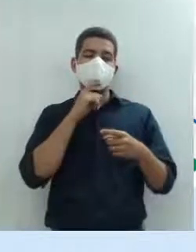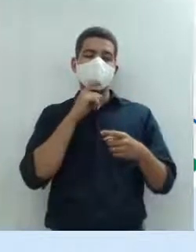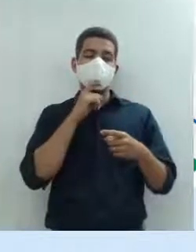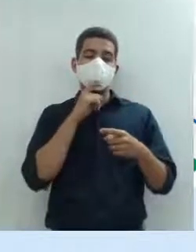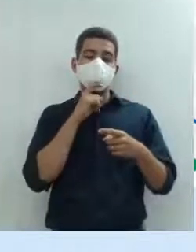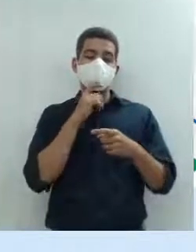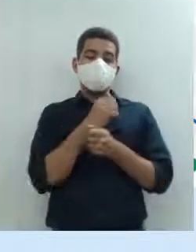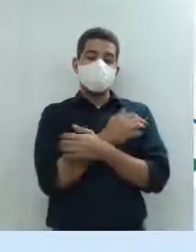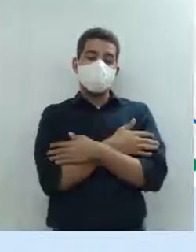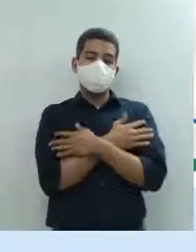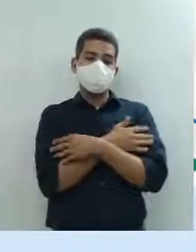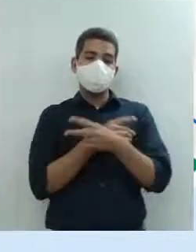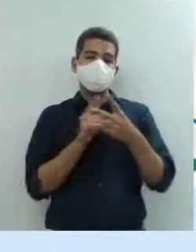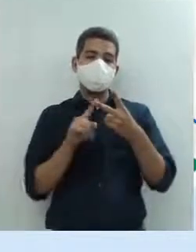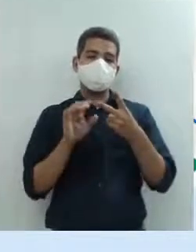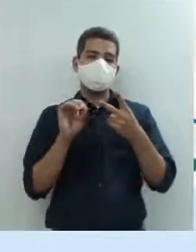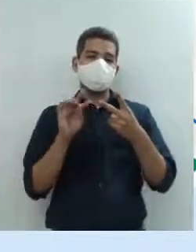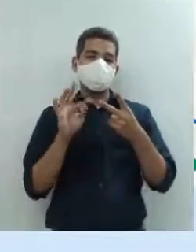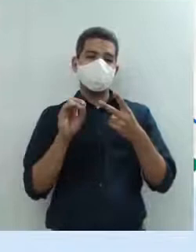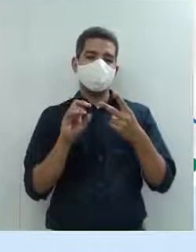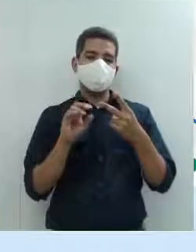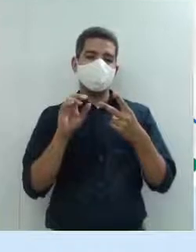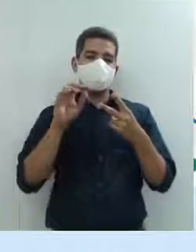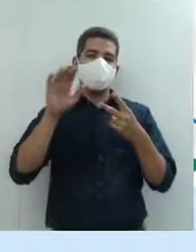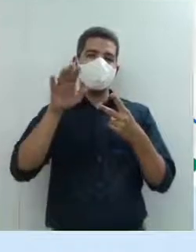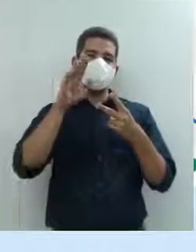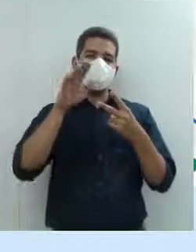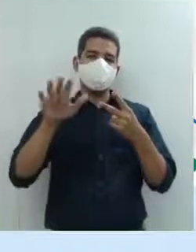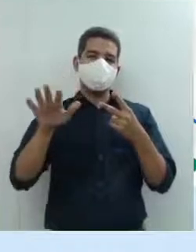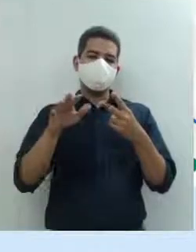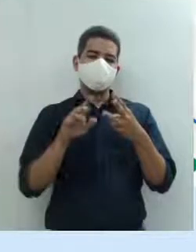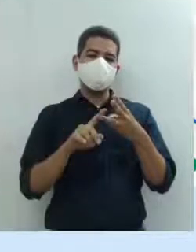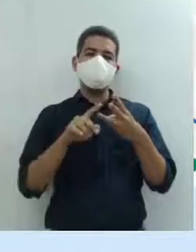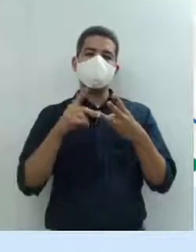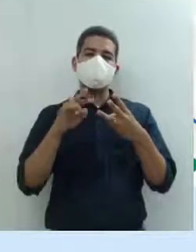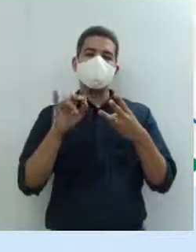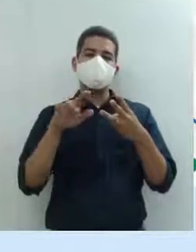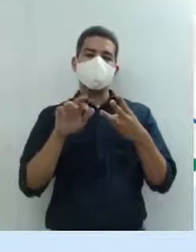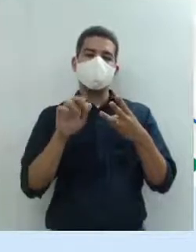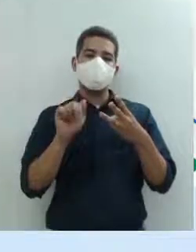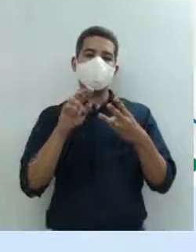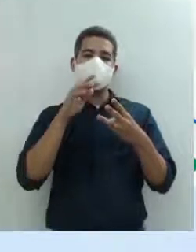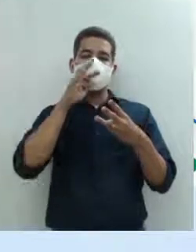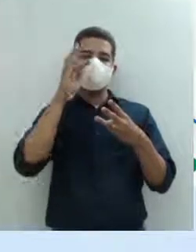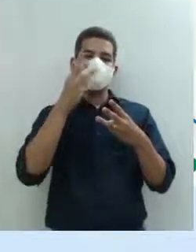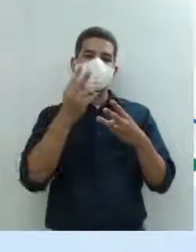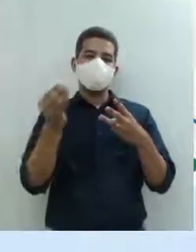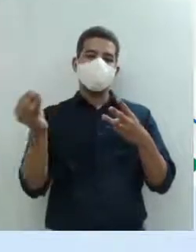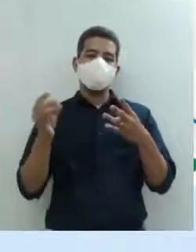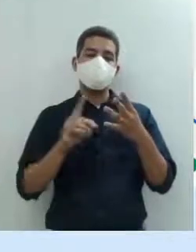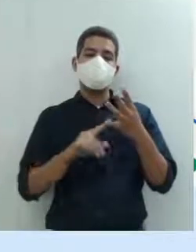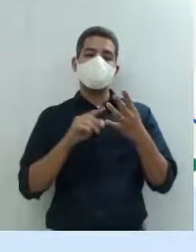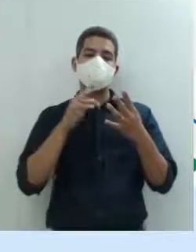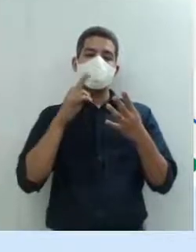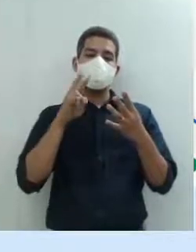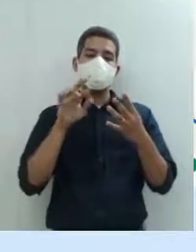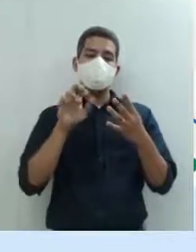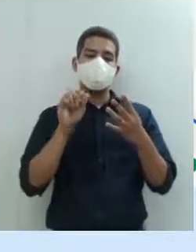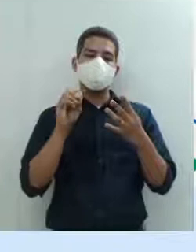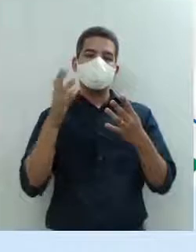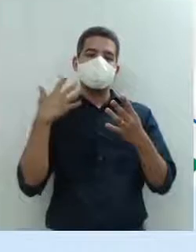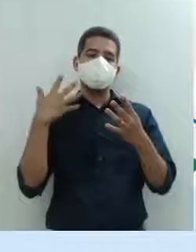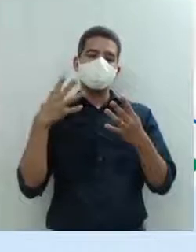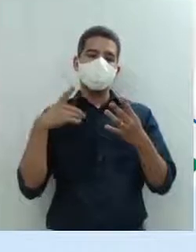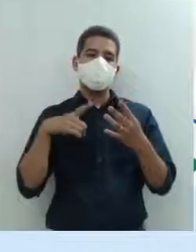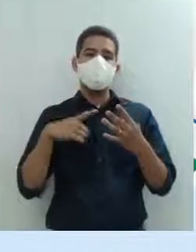frio, aquele outono chuvoso, as folhas caindo, aquela primavera florida, o calor do verão. E não funciona assim pra gente,